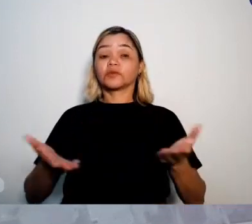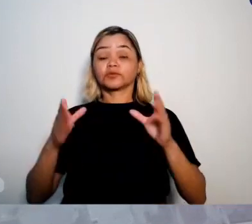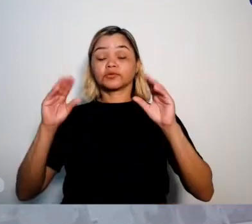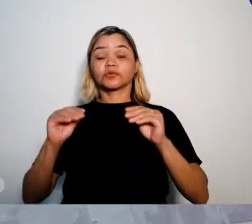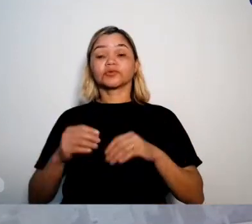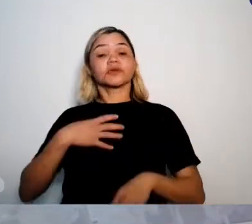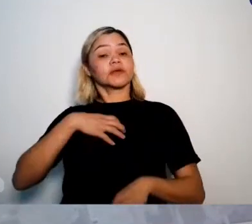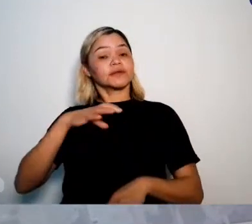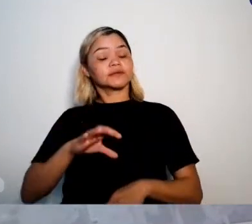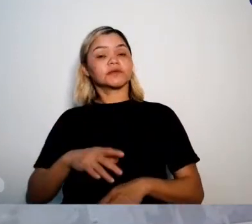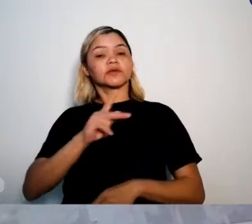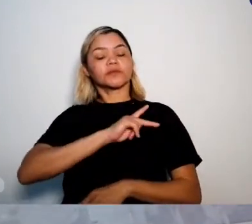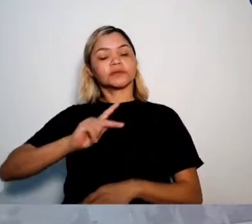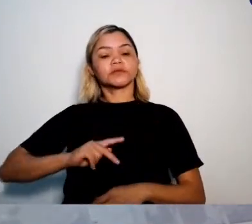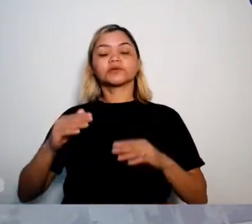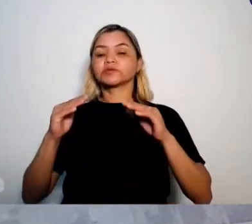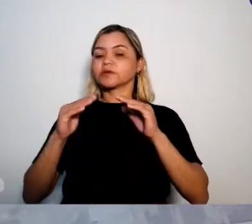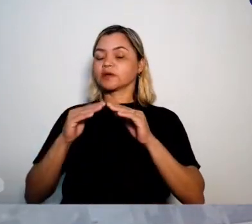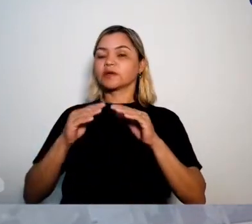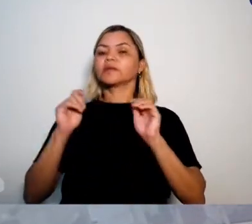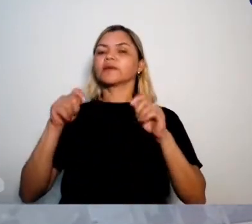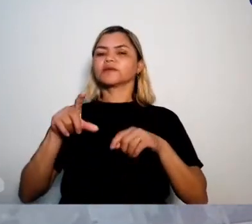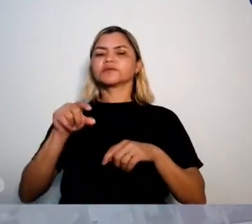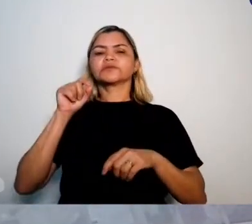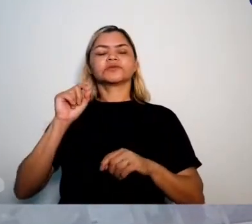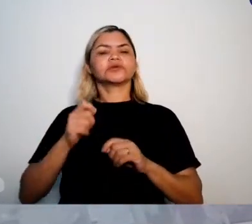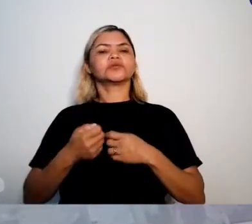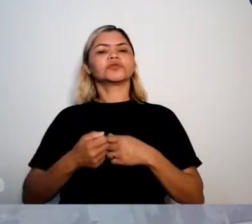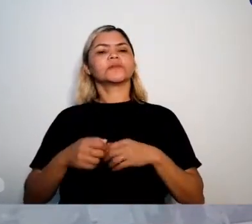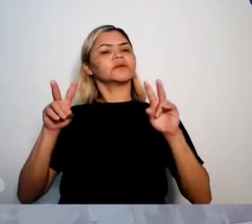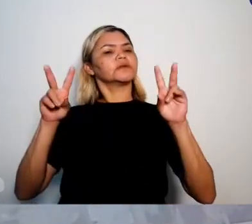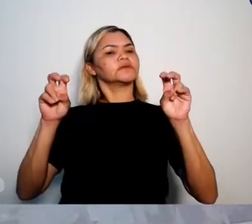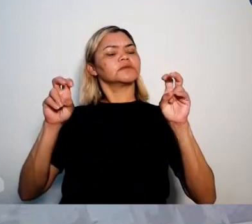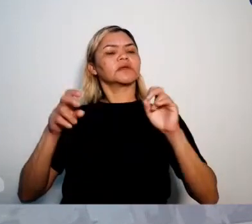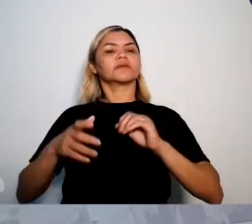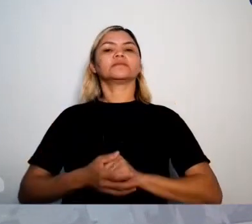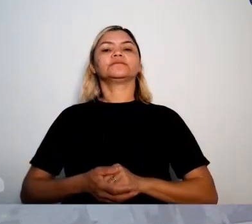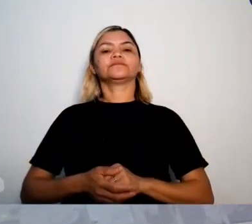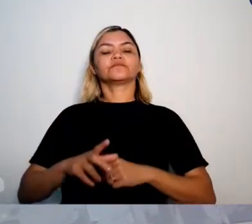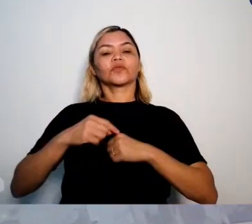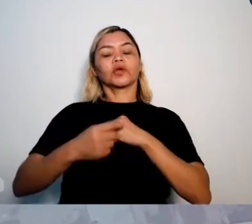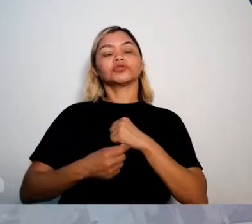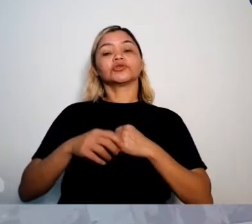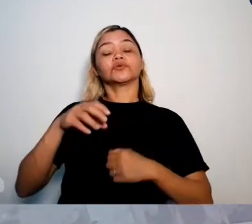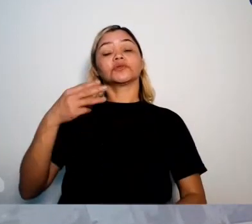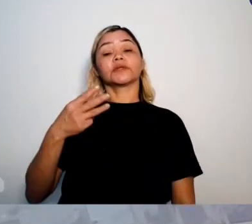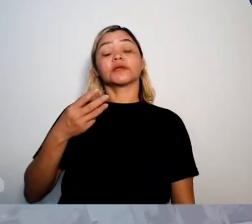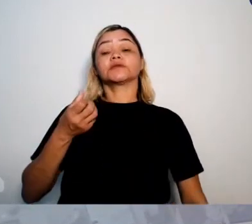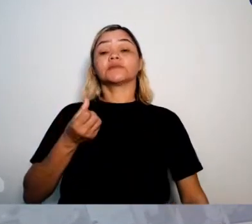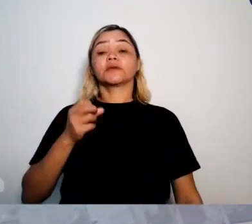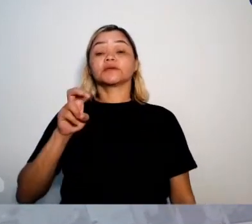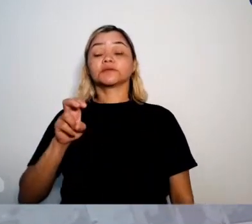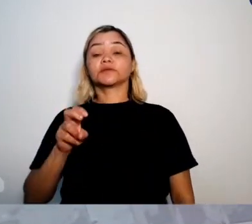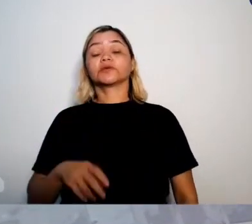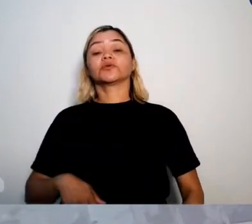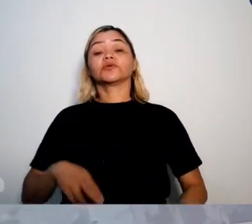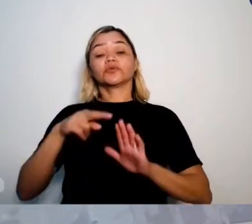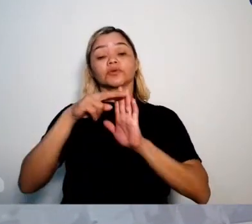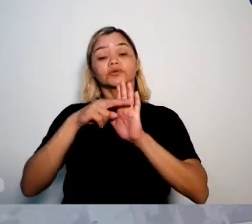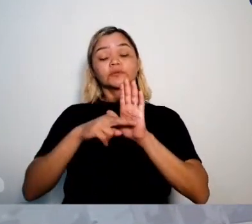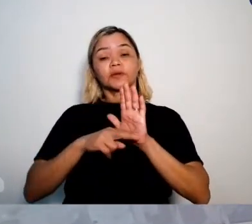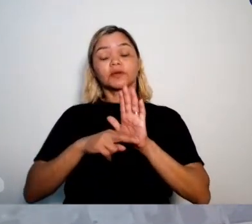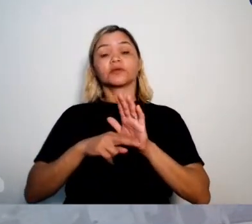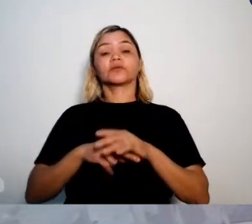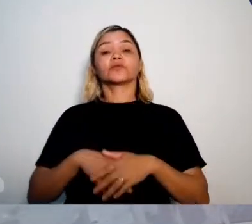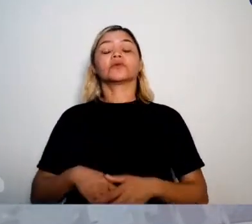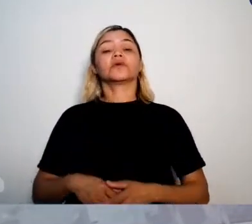presidente da casa deve decidir sobre este tema. O artigo 365 do nosso regimento, inclusive, ele